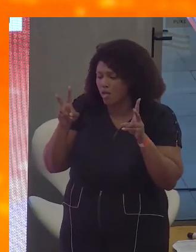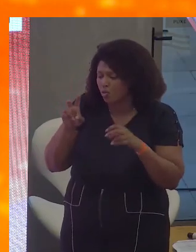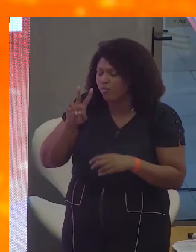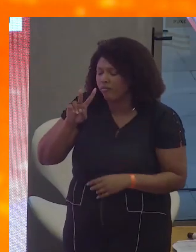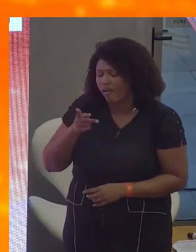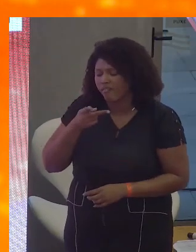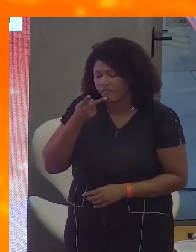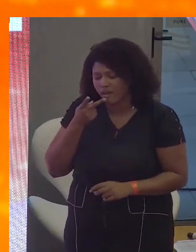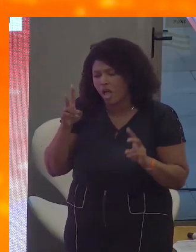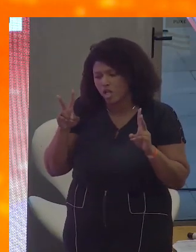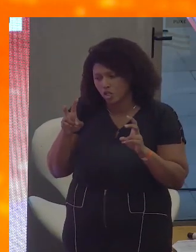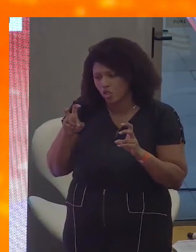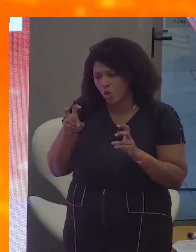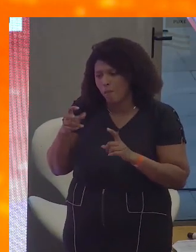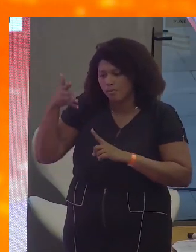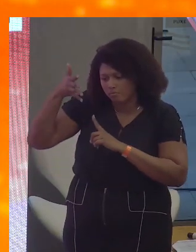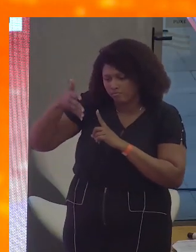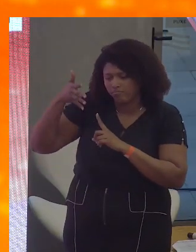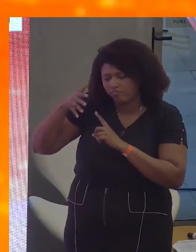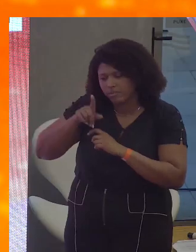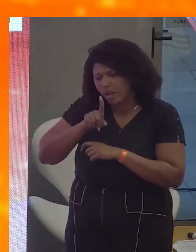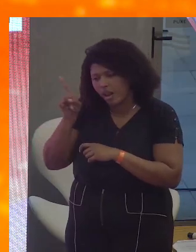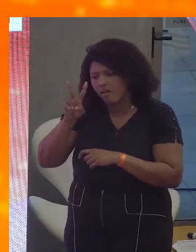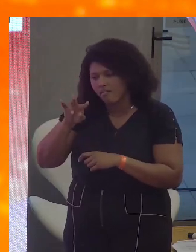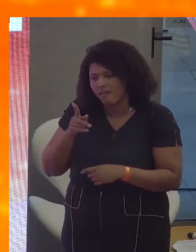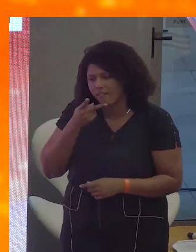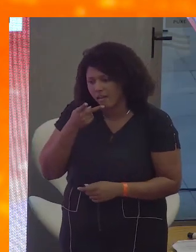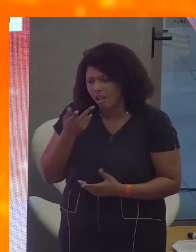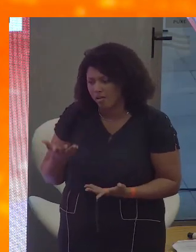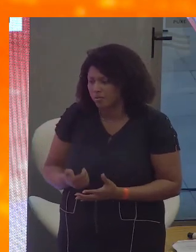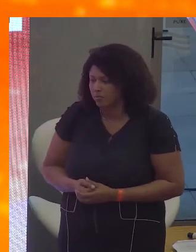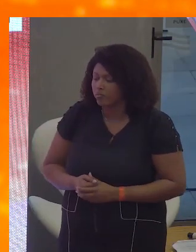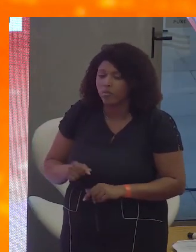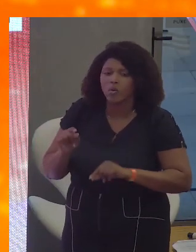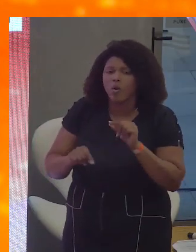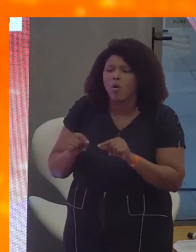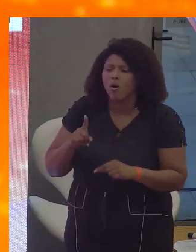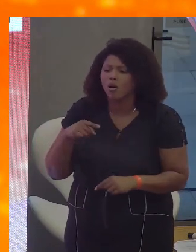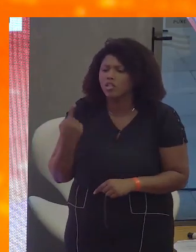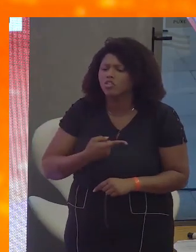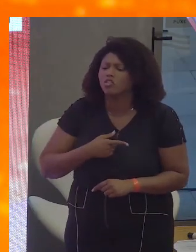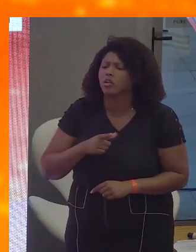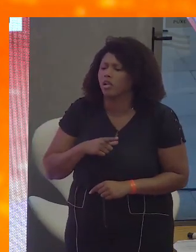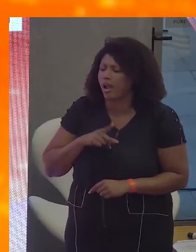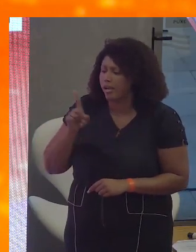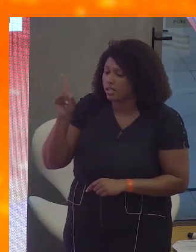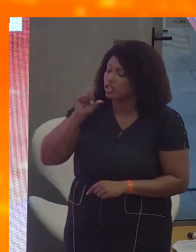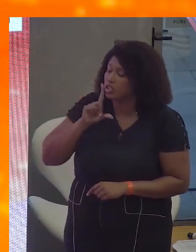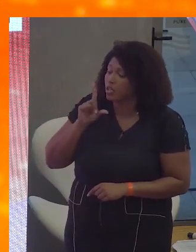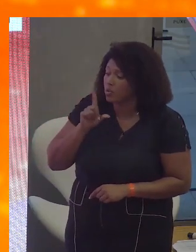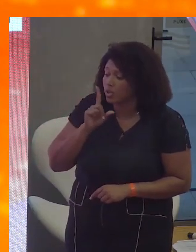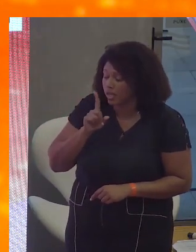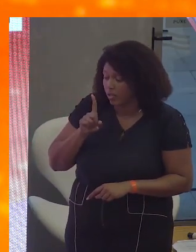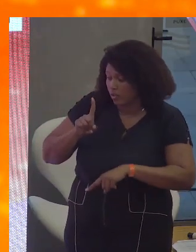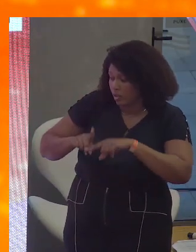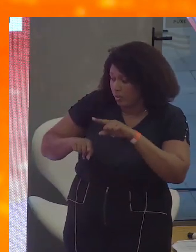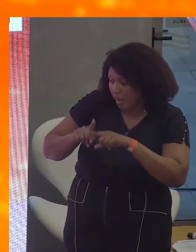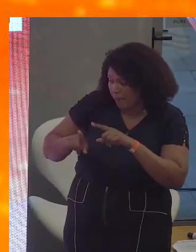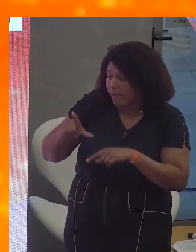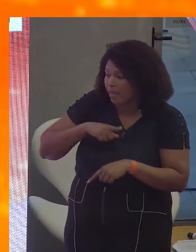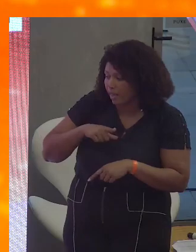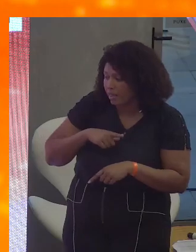será palco lá de um grande debate. O que a gente tem? Nos Estados Unidos, os suplementos dietéticos